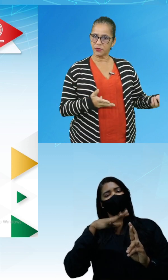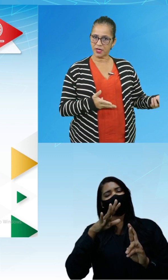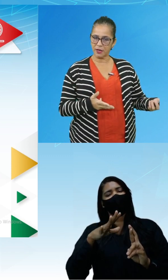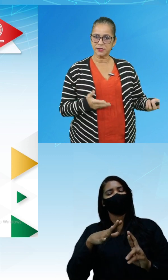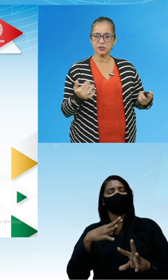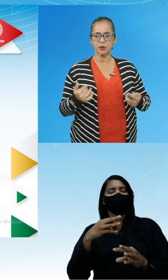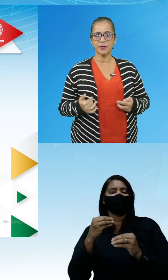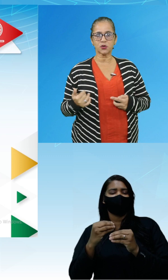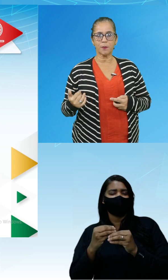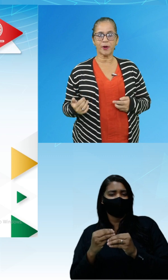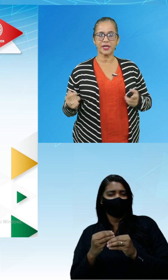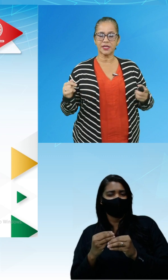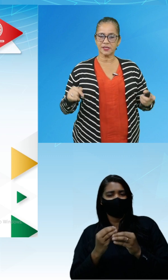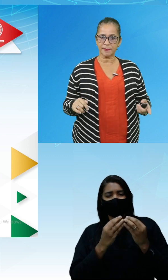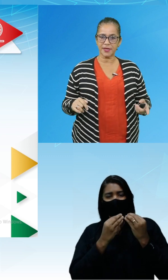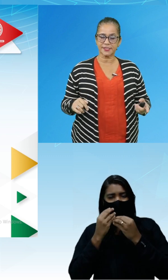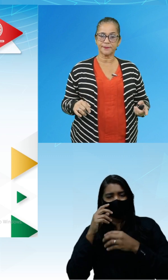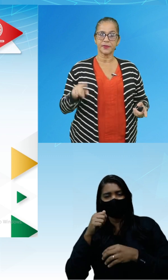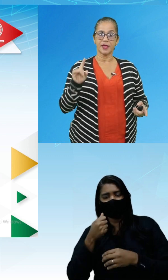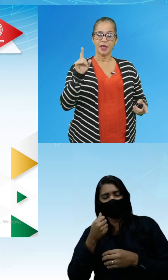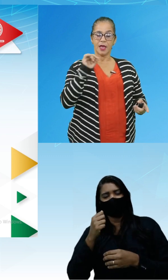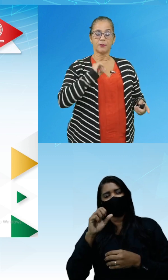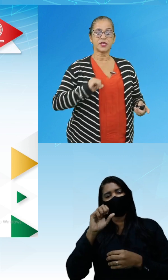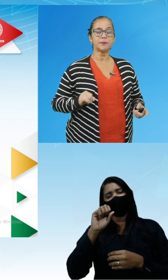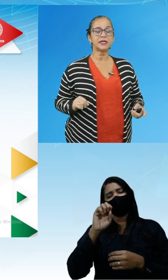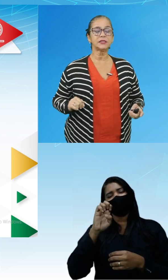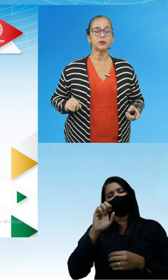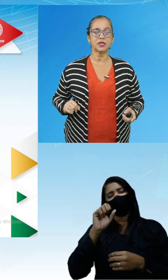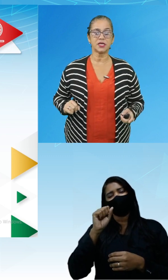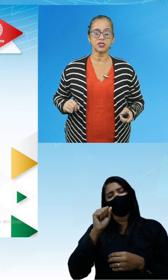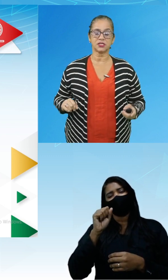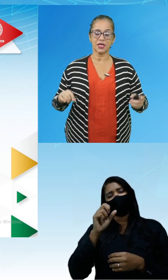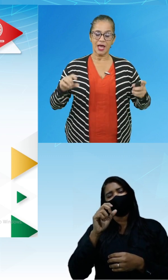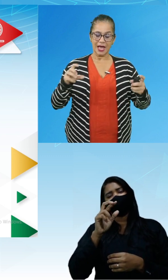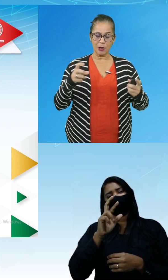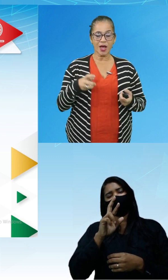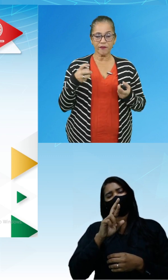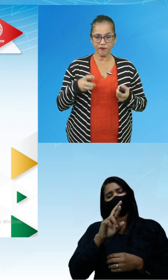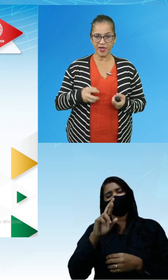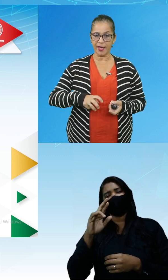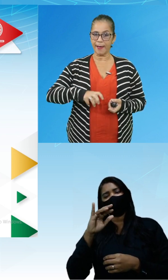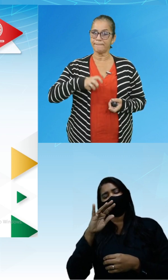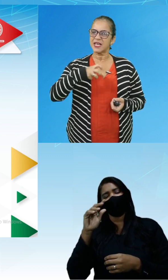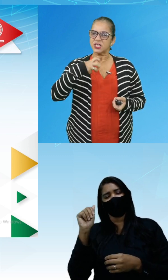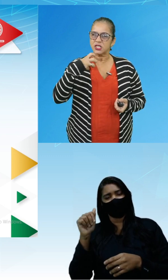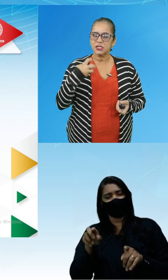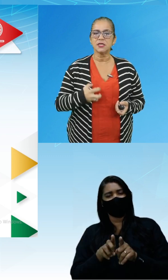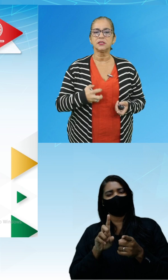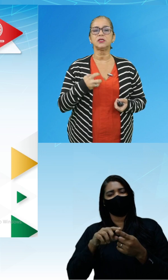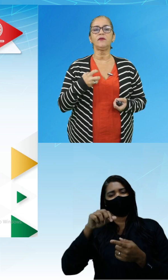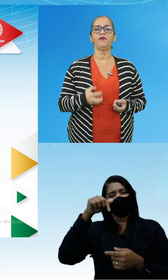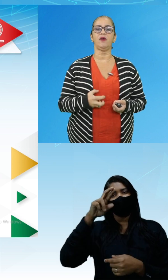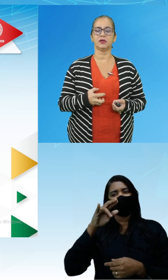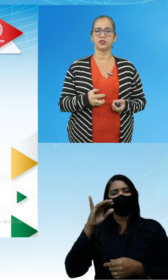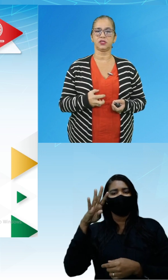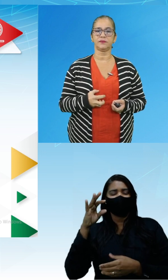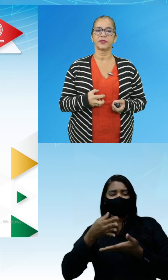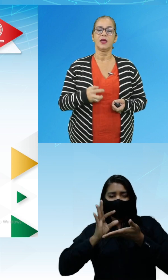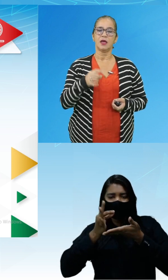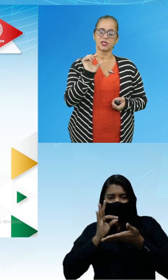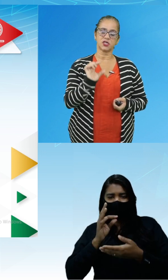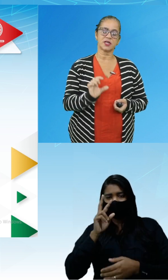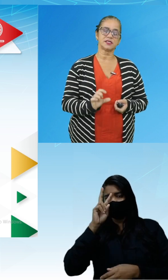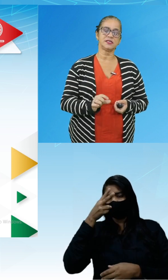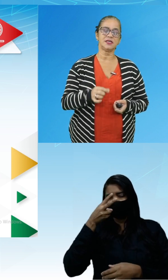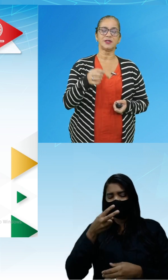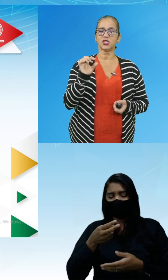esfirras e o quibes, totalmente incorporado em nossa mesa. Por exemplo, lá na Turquia, gente, o café é bastante forte.